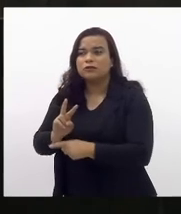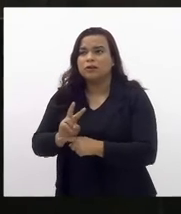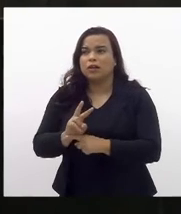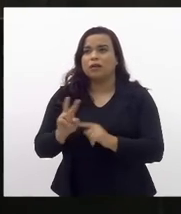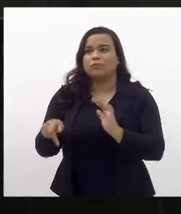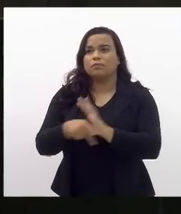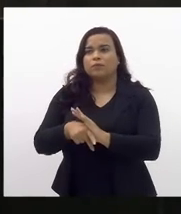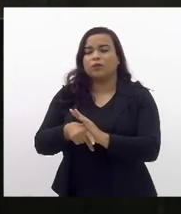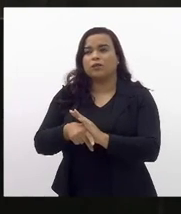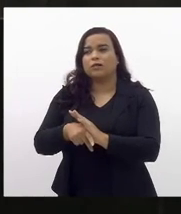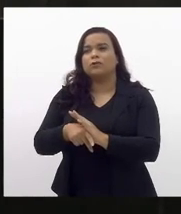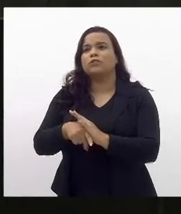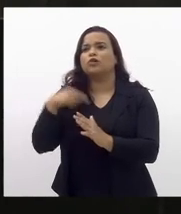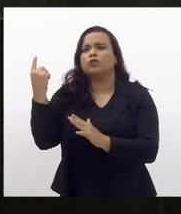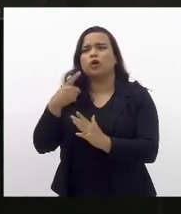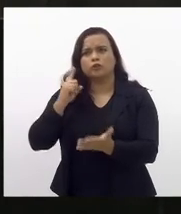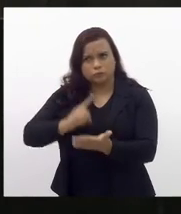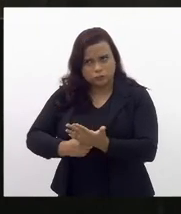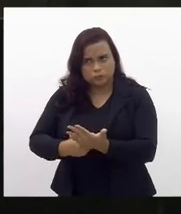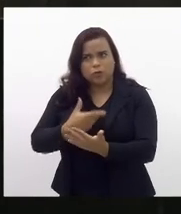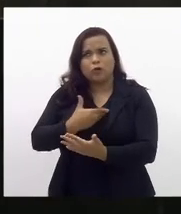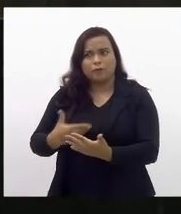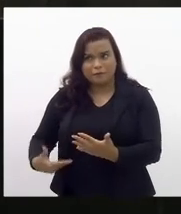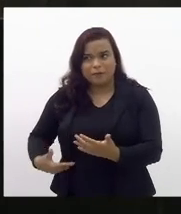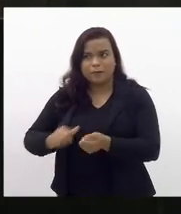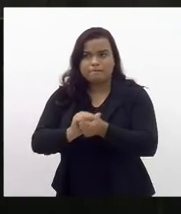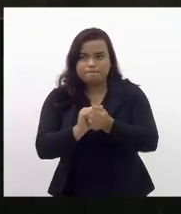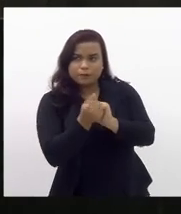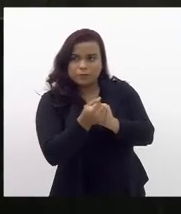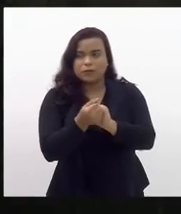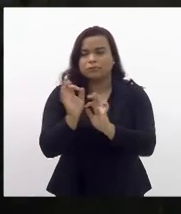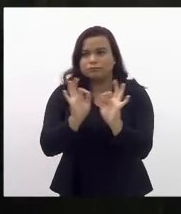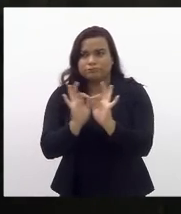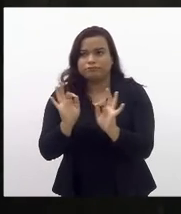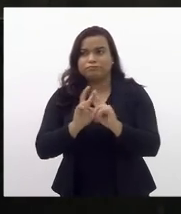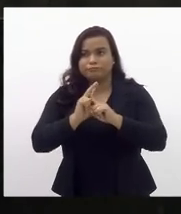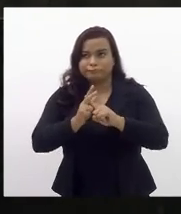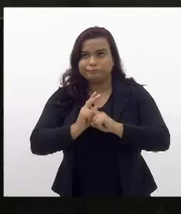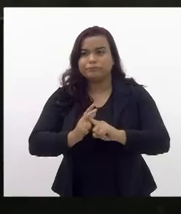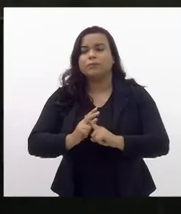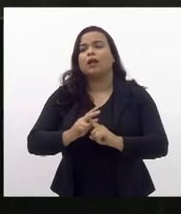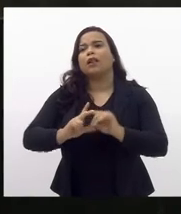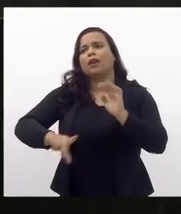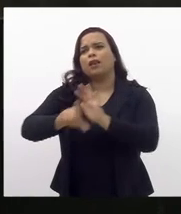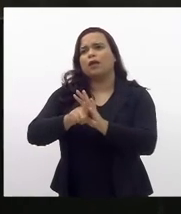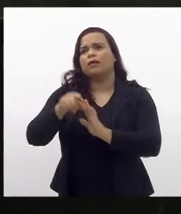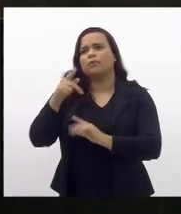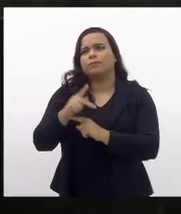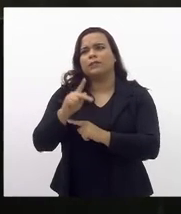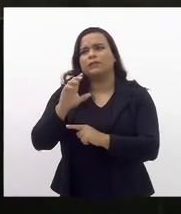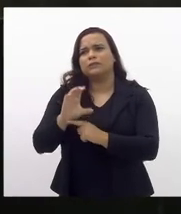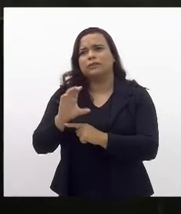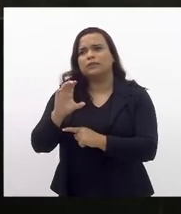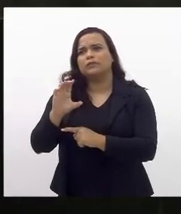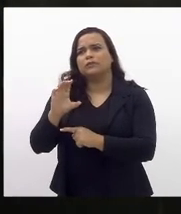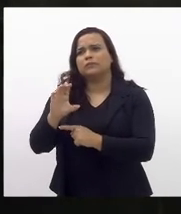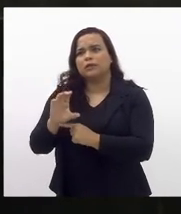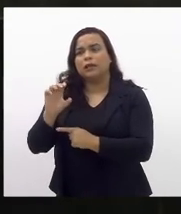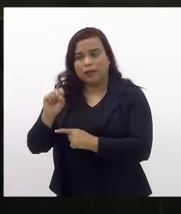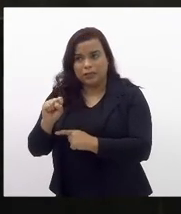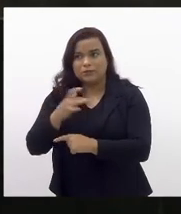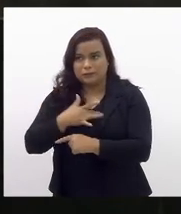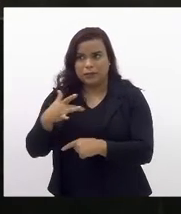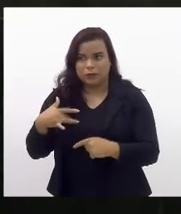nós combinamos, inclusive ajustamos a lei, Vossa Excelência se lembra, o PCCS da Saúde. Mas essa não é a minha pauta, eu quero saudar aqui esse